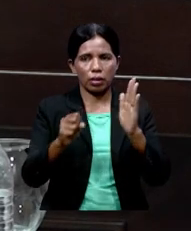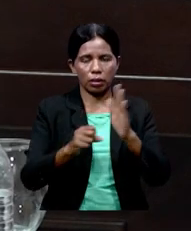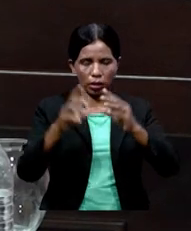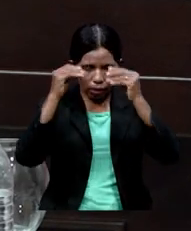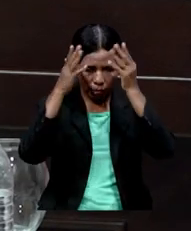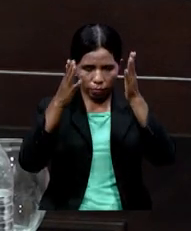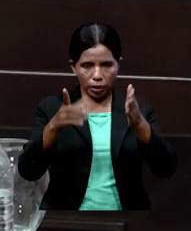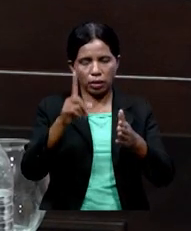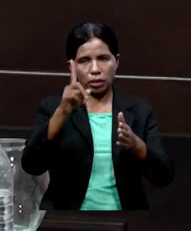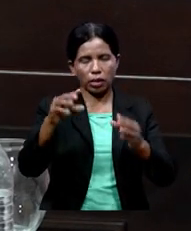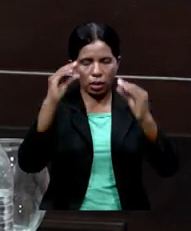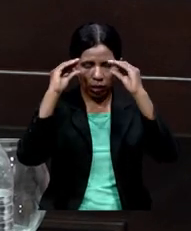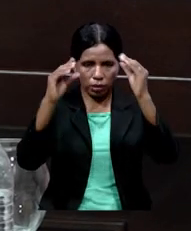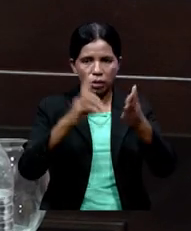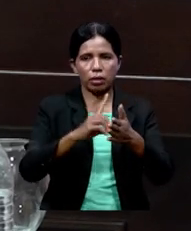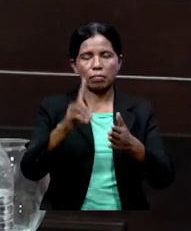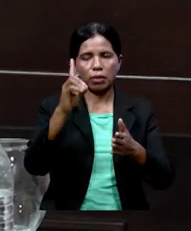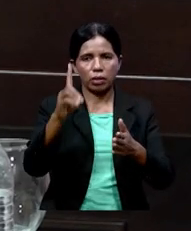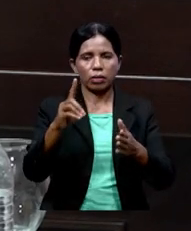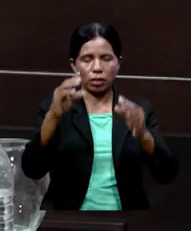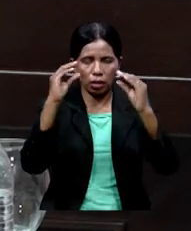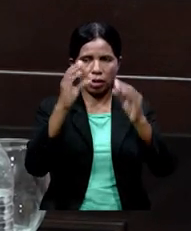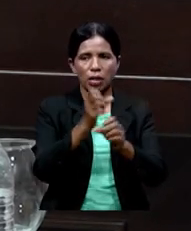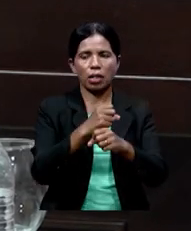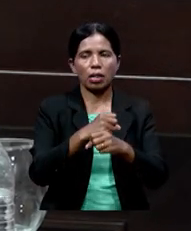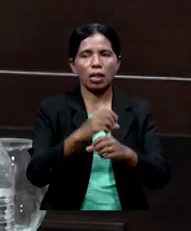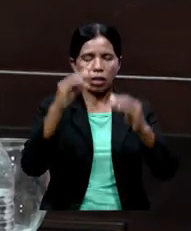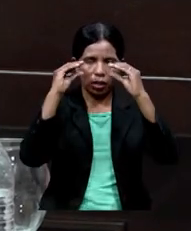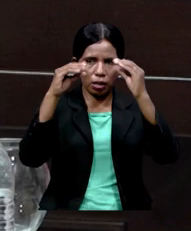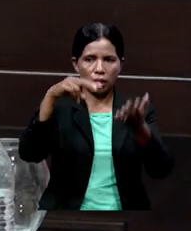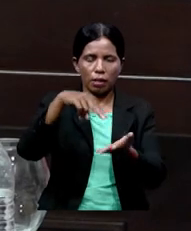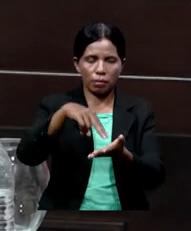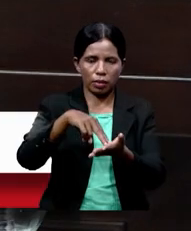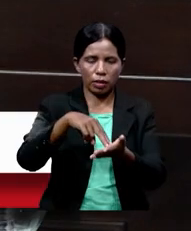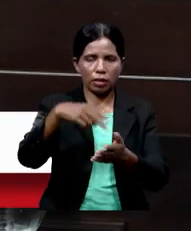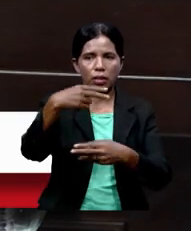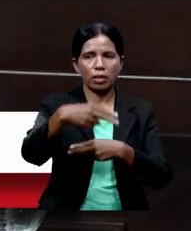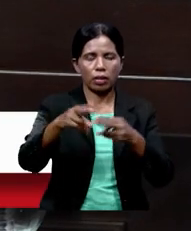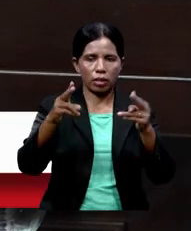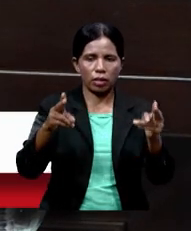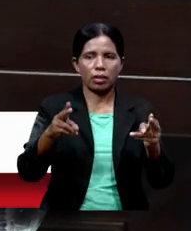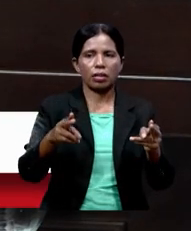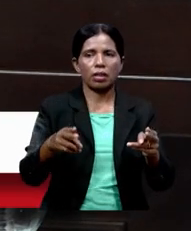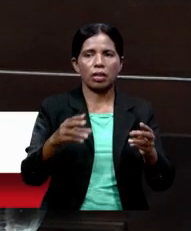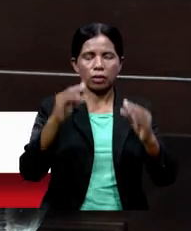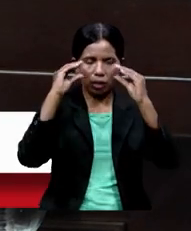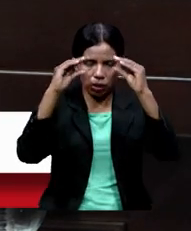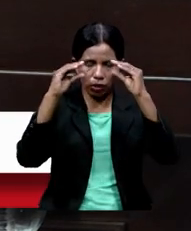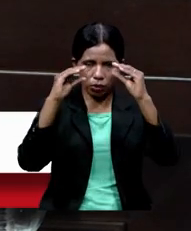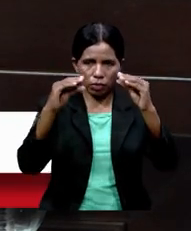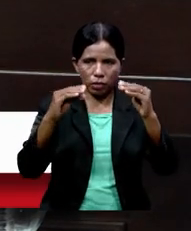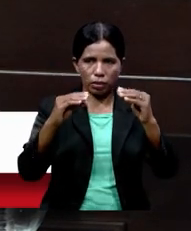professor ida, mínimo e a semana ida, e tem que halo carga horário ka hamri ke sala lara atual ne função docência ka anorin